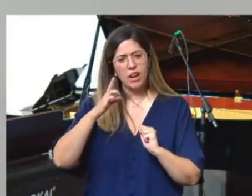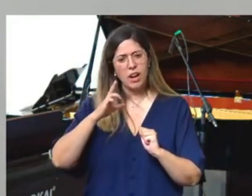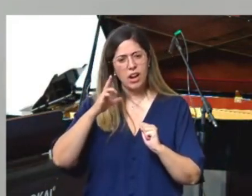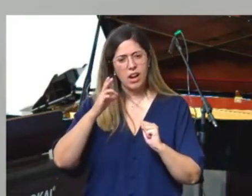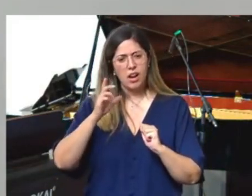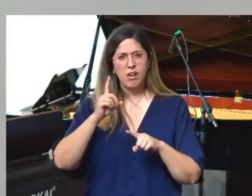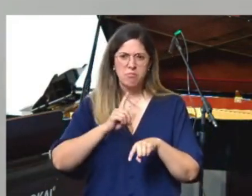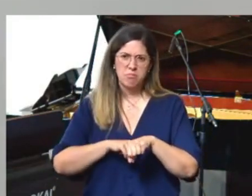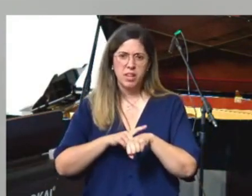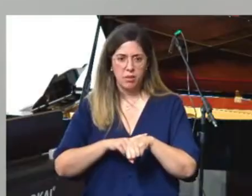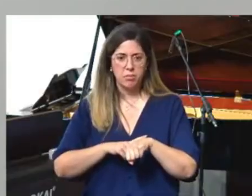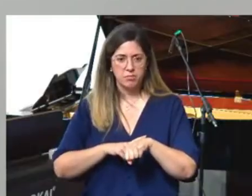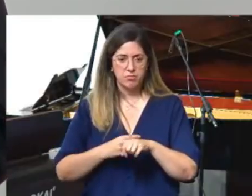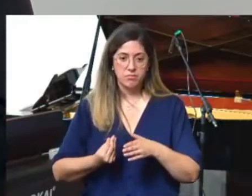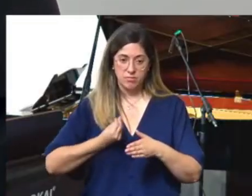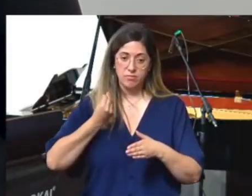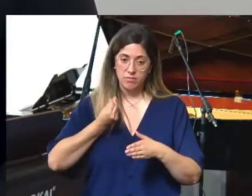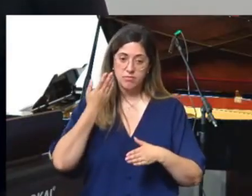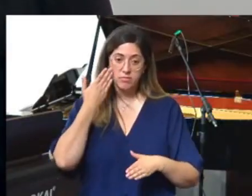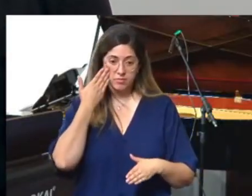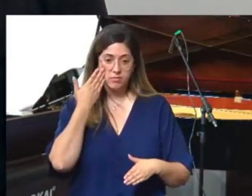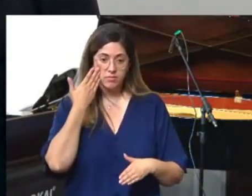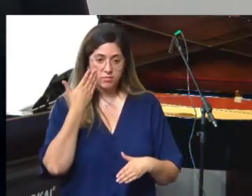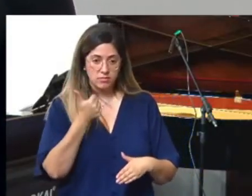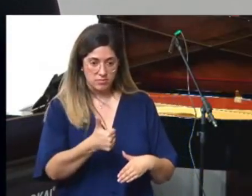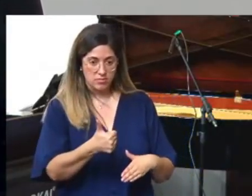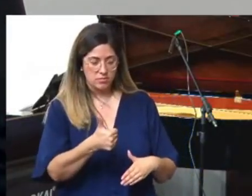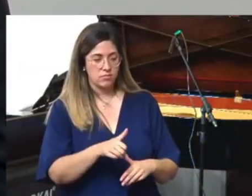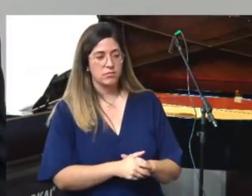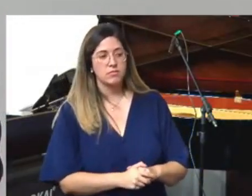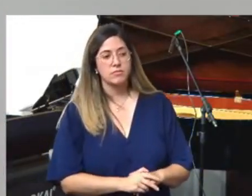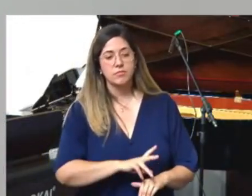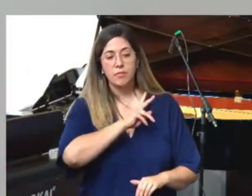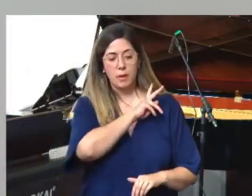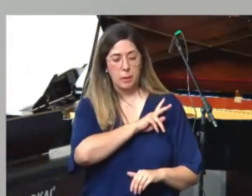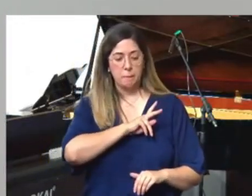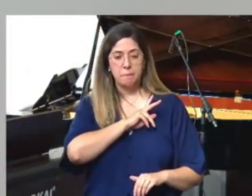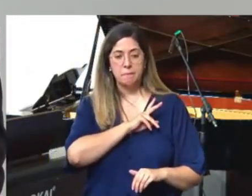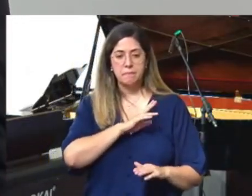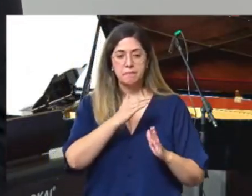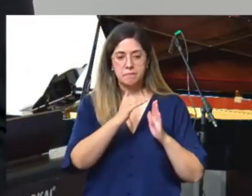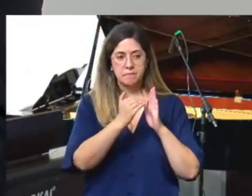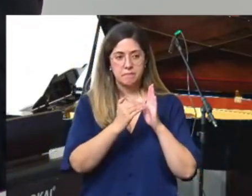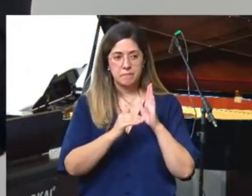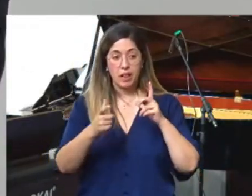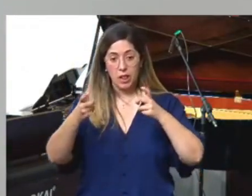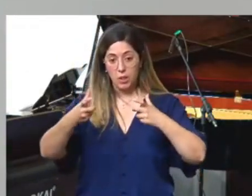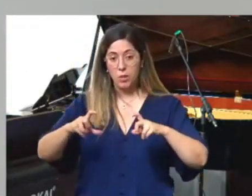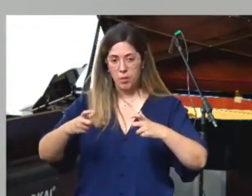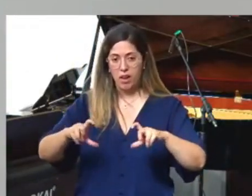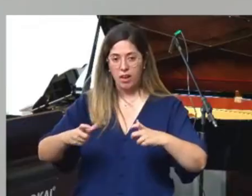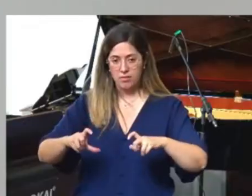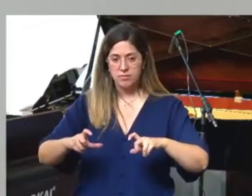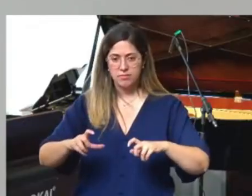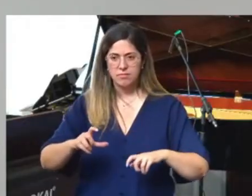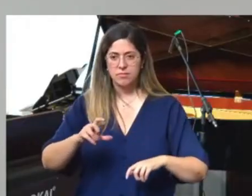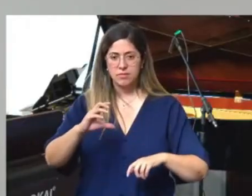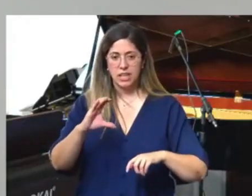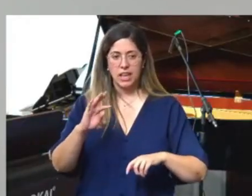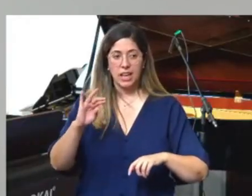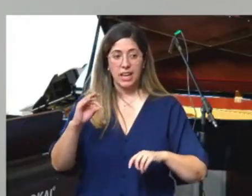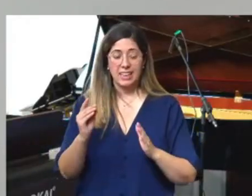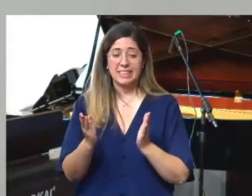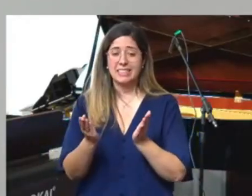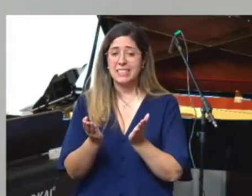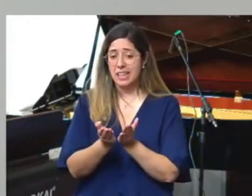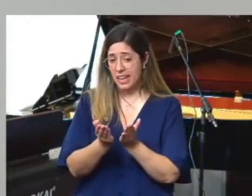E pelo contexto na ilha de Creta, nós sabemos que Paulo está tratando um problema entre gentios